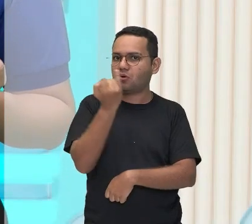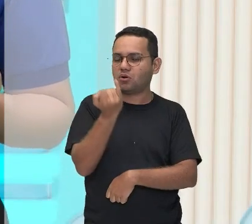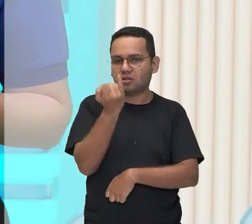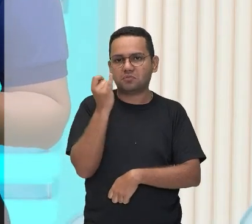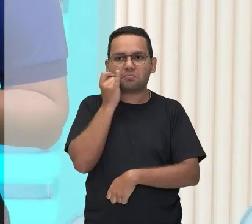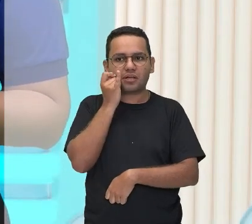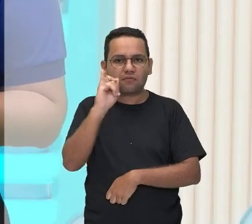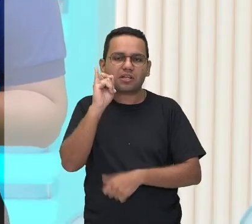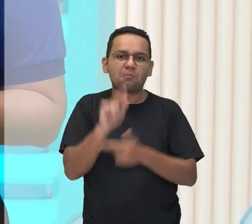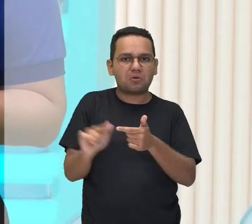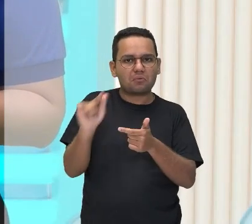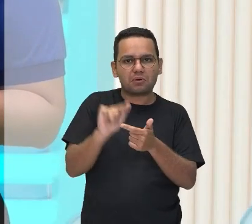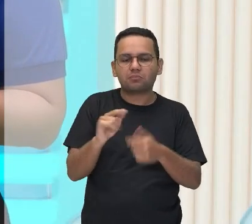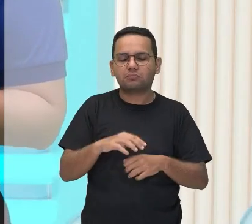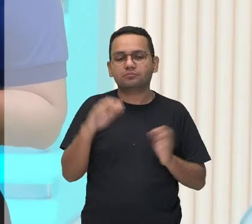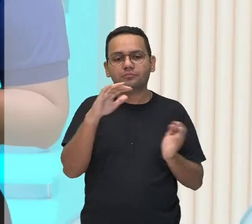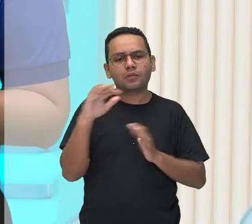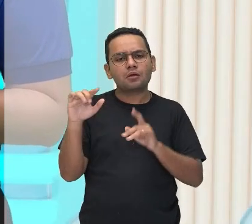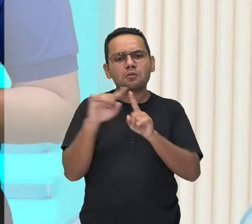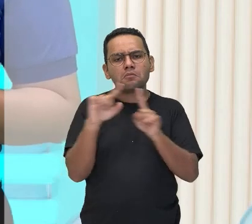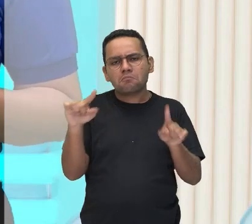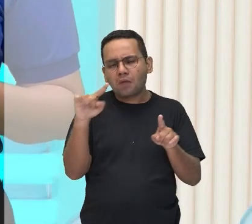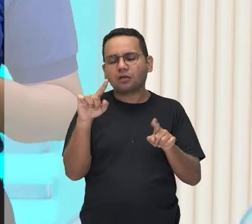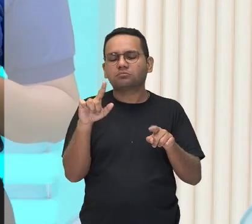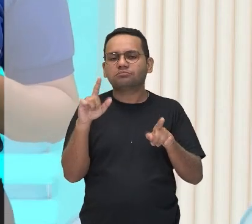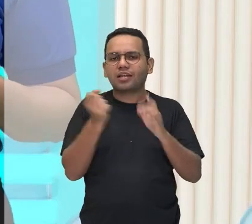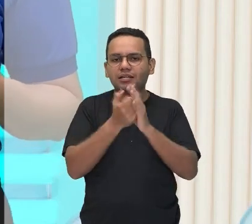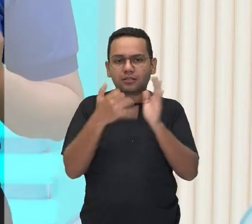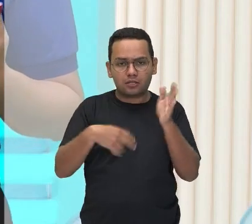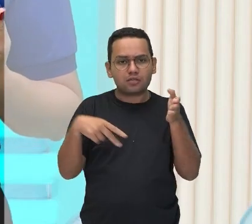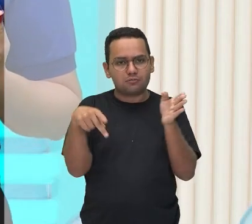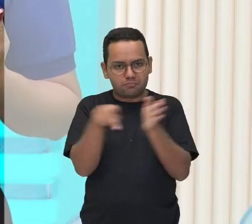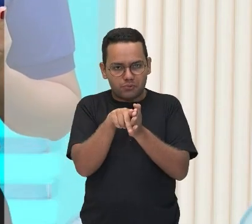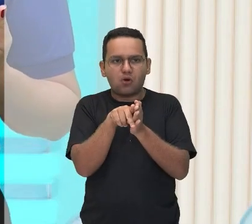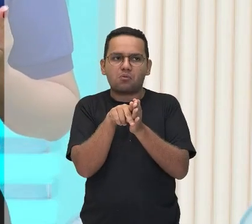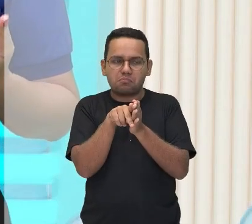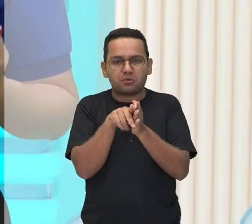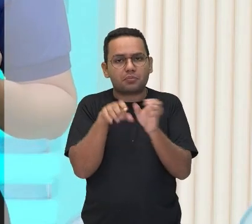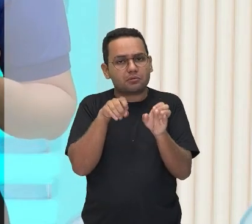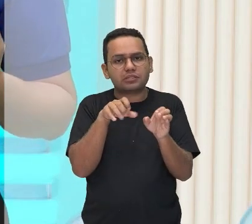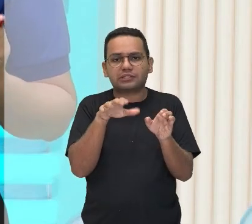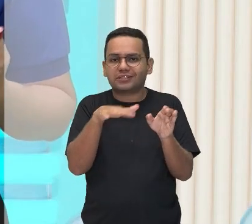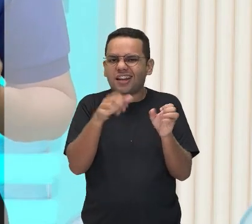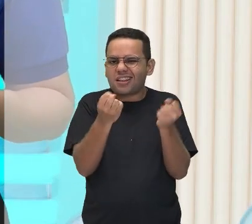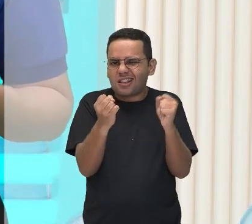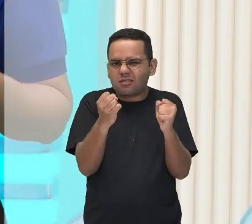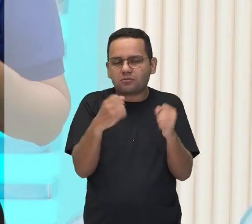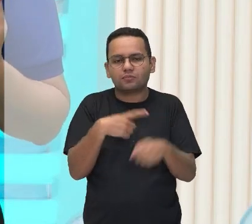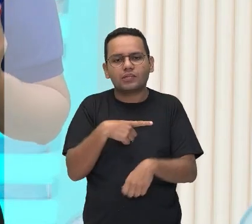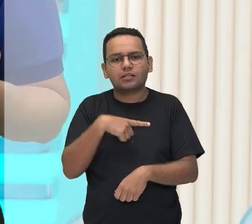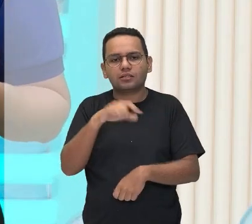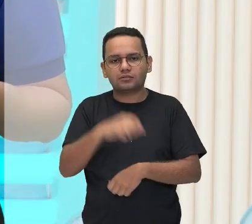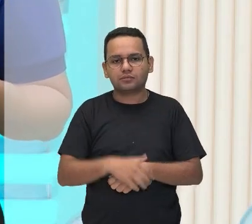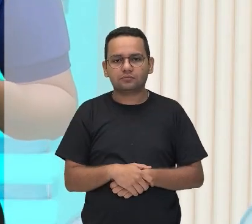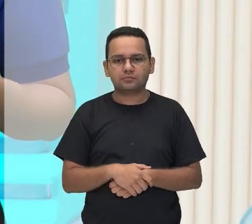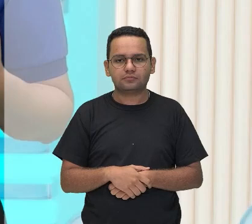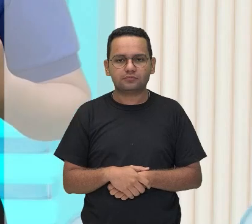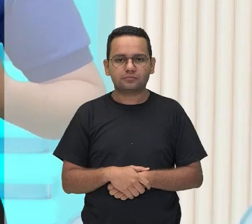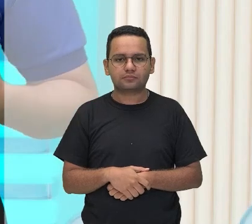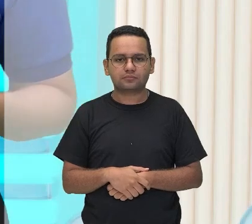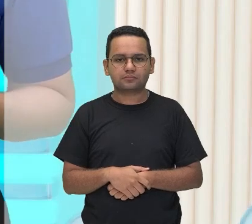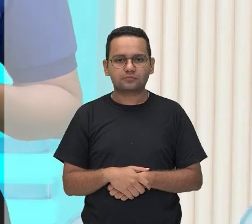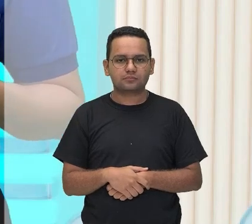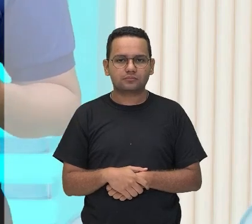aspectos pedagógicos do ensino das lutas, nós vamos ver que existe essa experimentação e